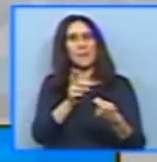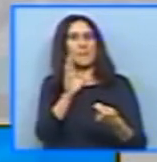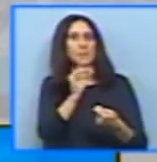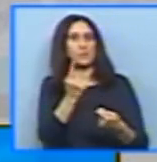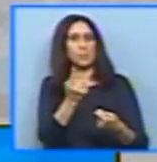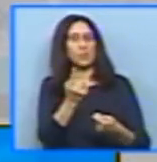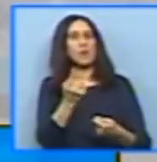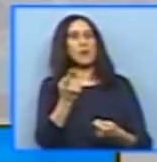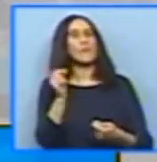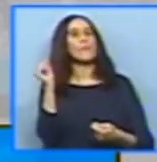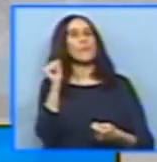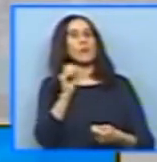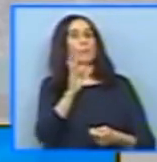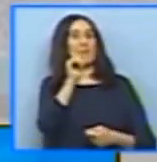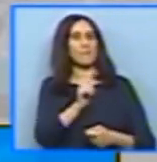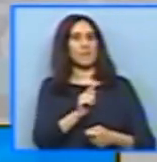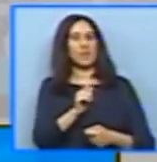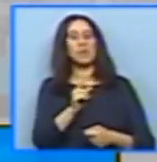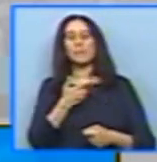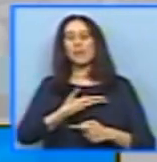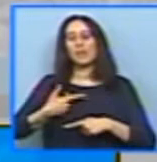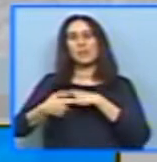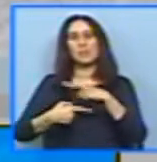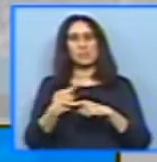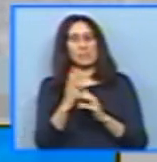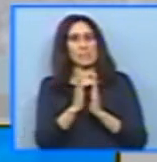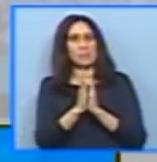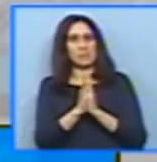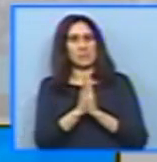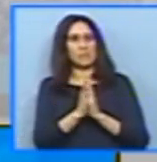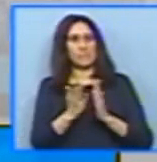vem pela fé e pela tradição da Igreja,